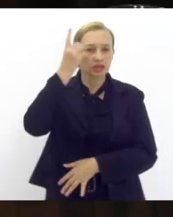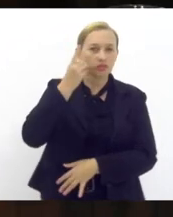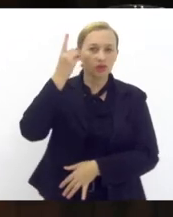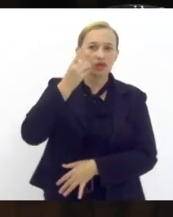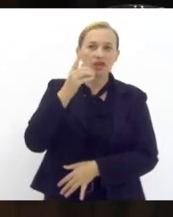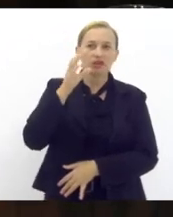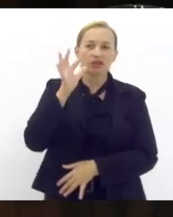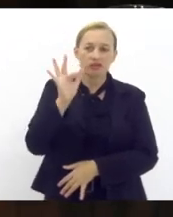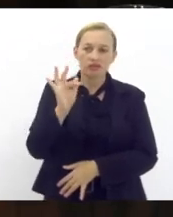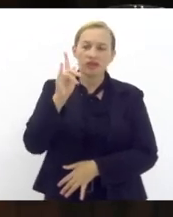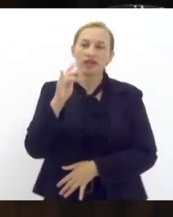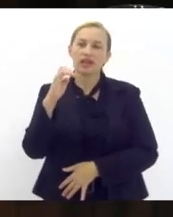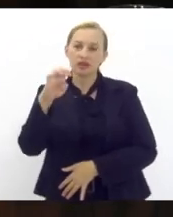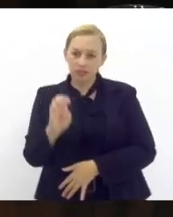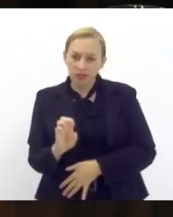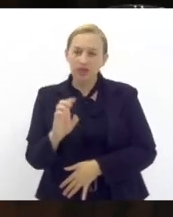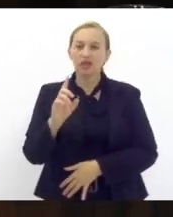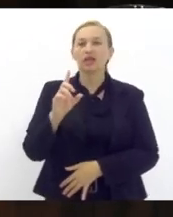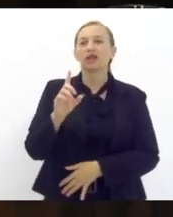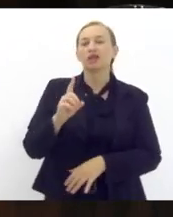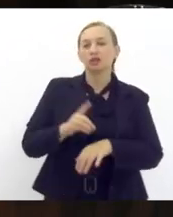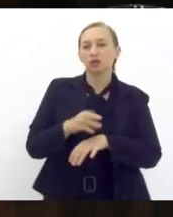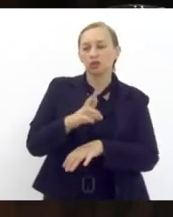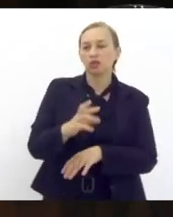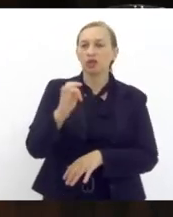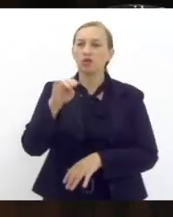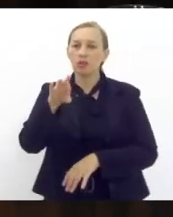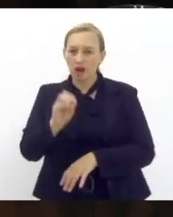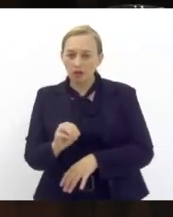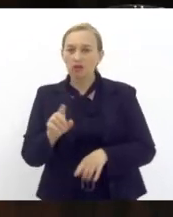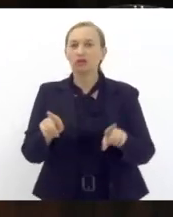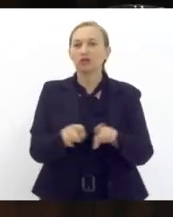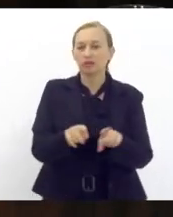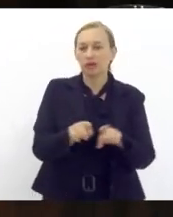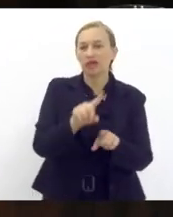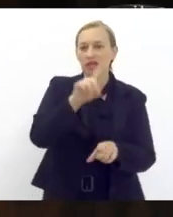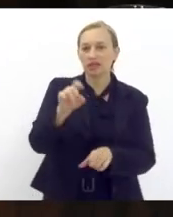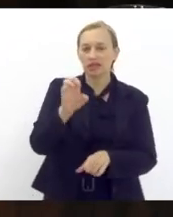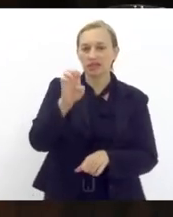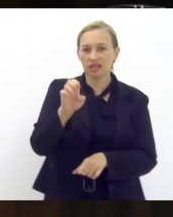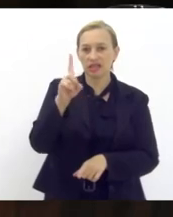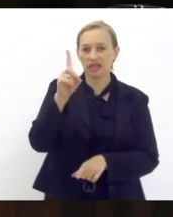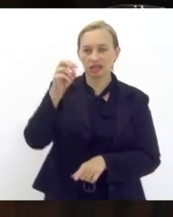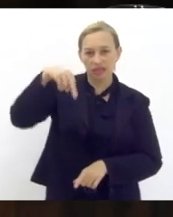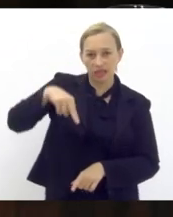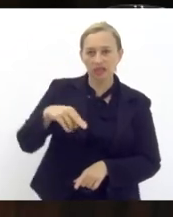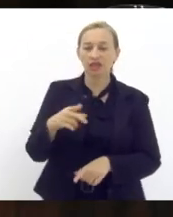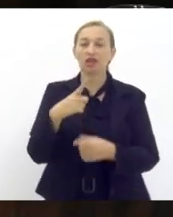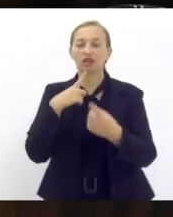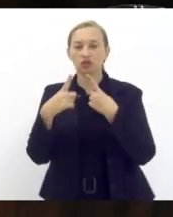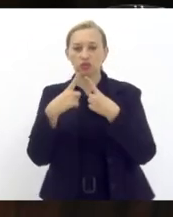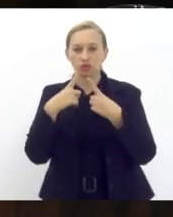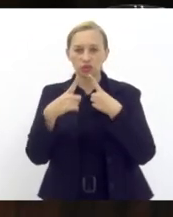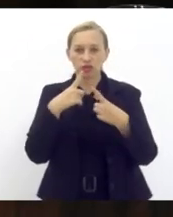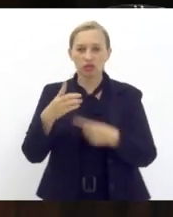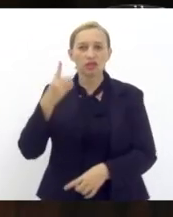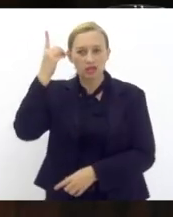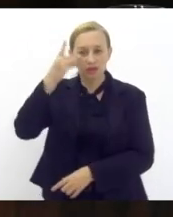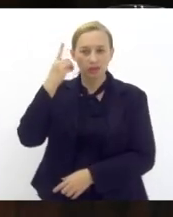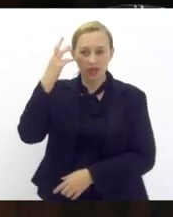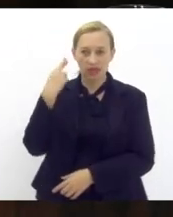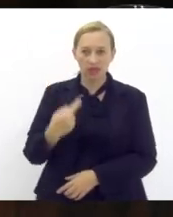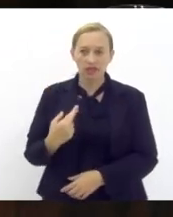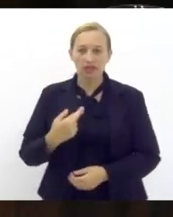Felipe Soares e doutor Deodalto Izeidan. Em discussão. Para discutir, deputada Renata